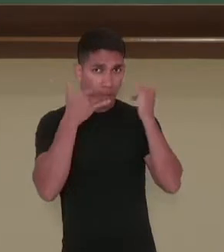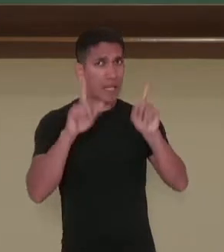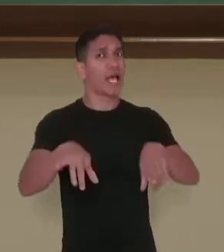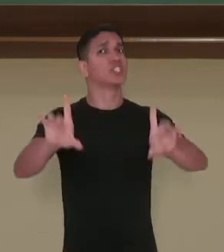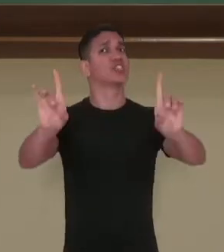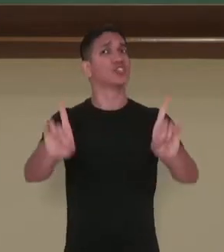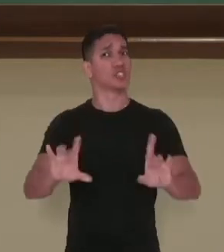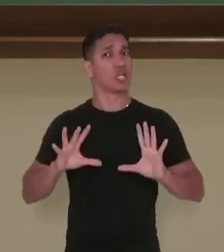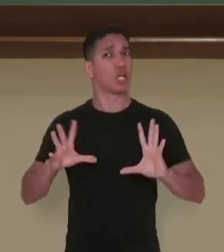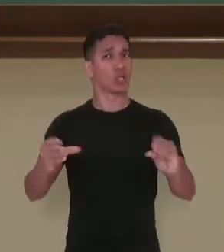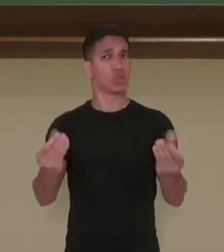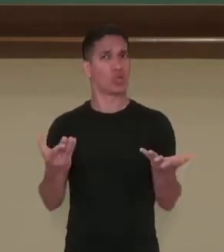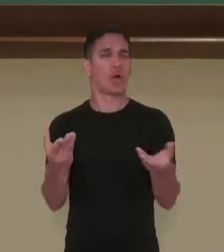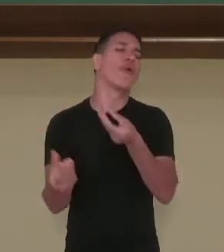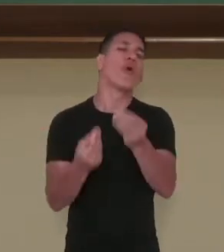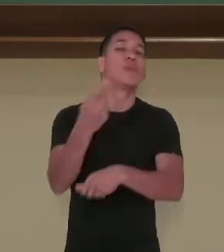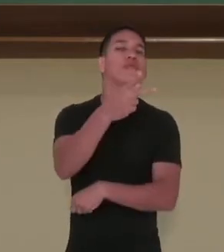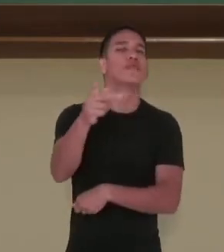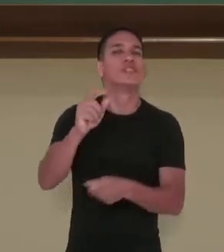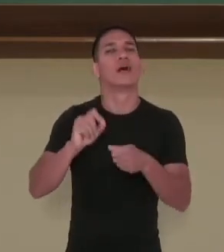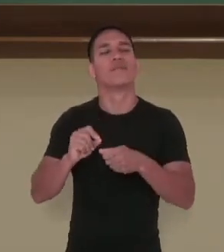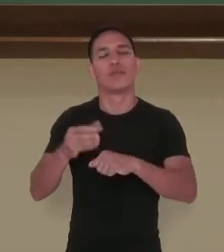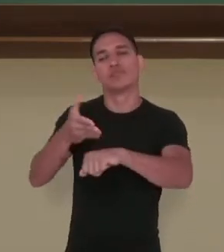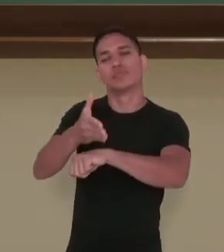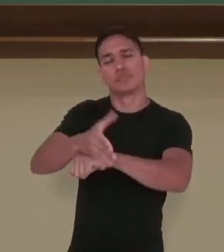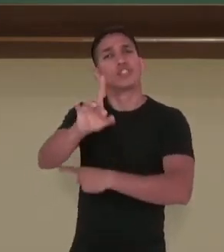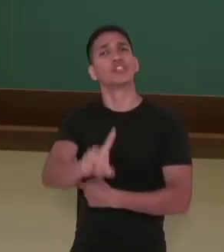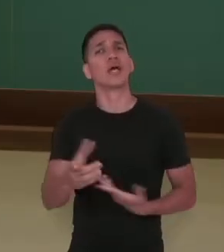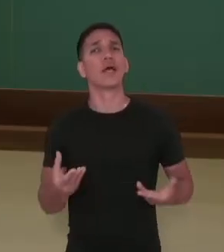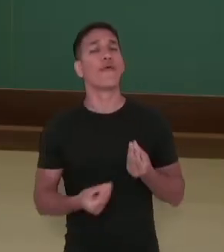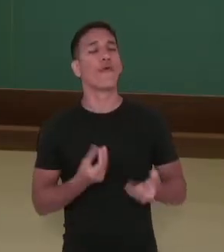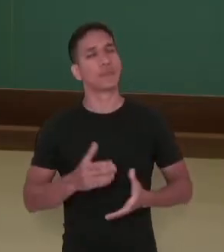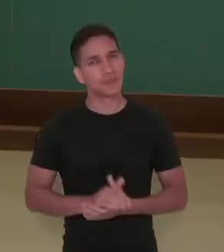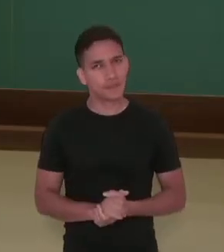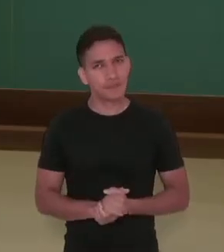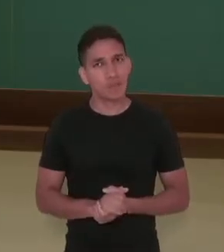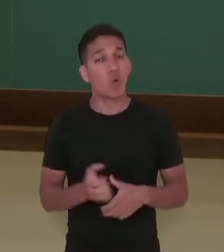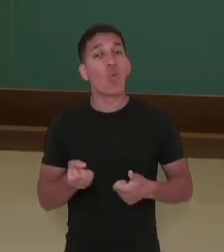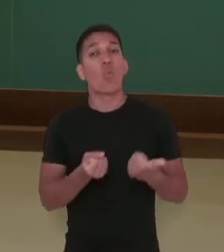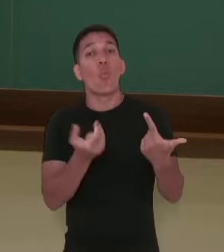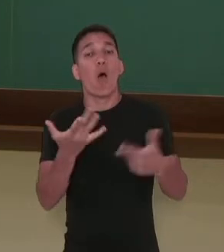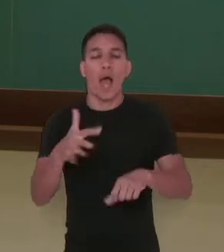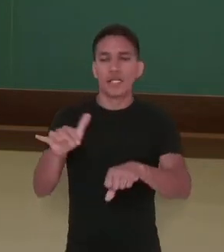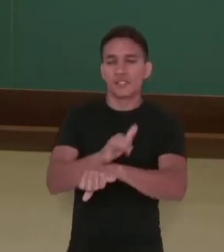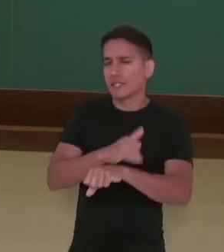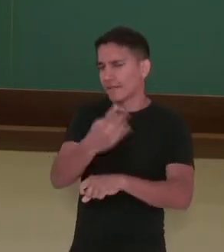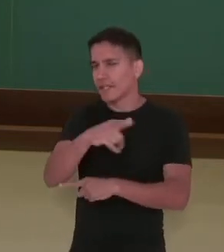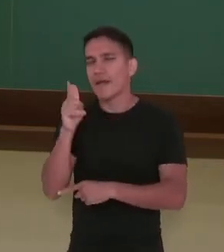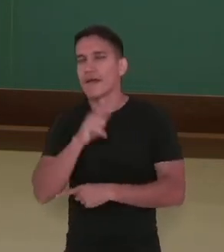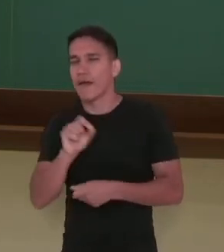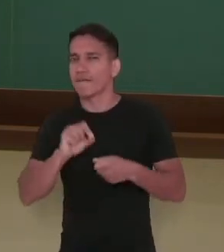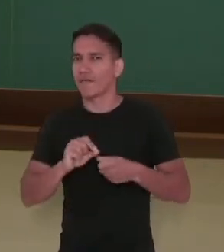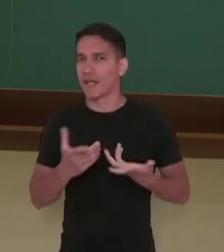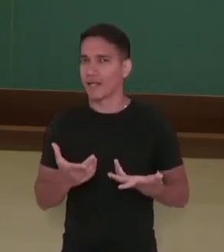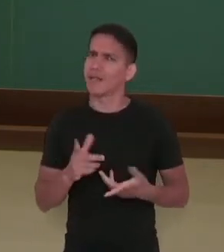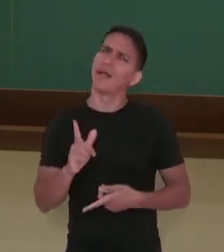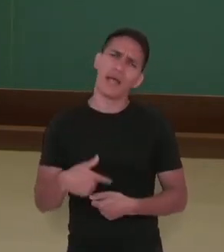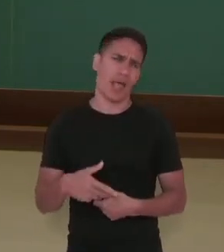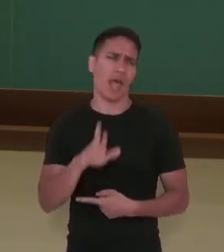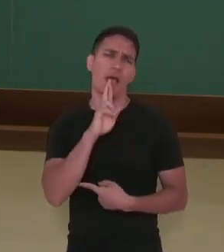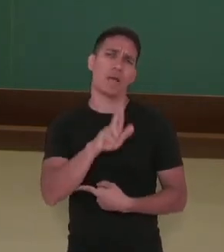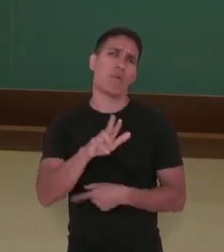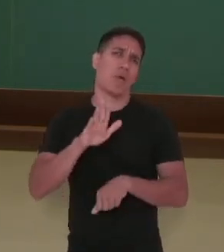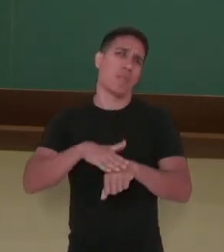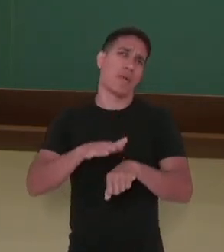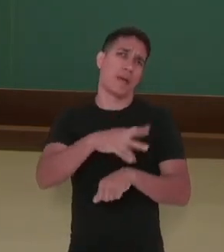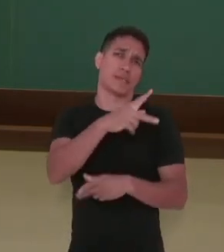direito. Como você tem exercido, então, esse direito? Quais as estratégias você utiliza? É uma resposta